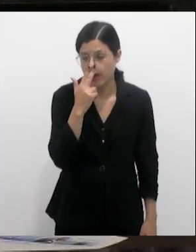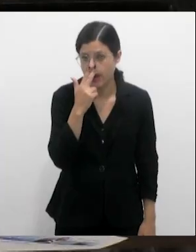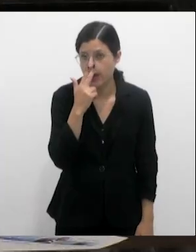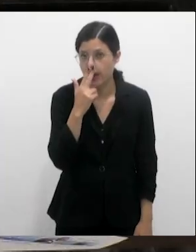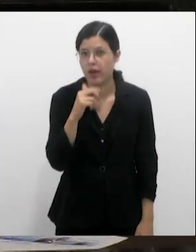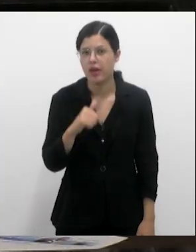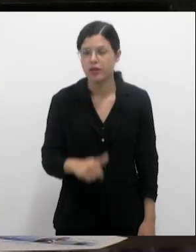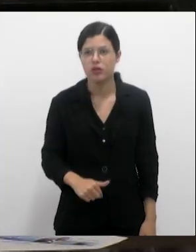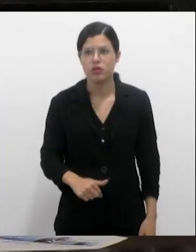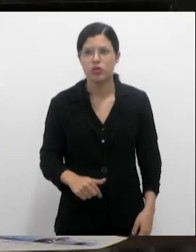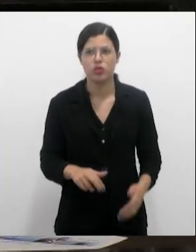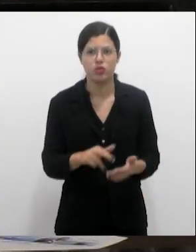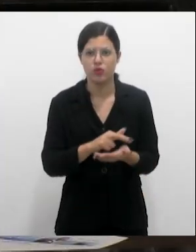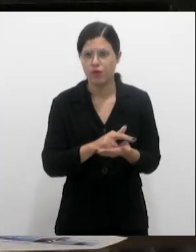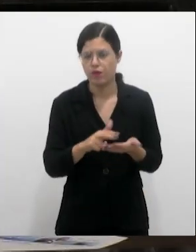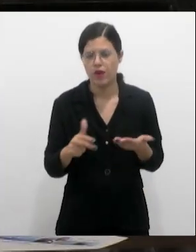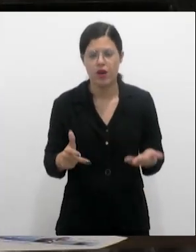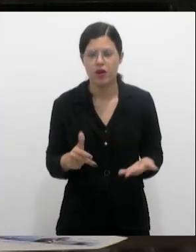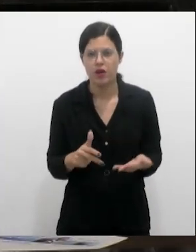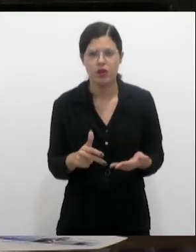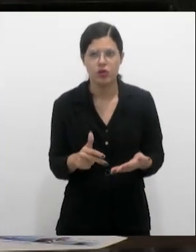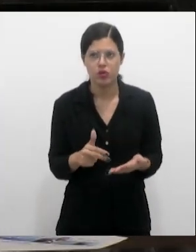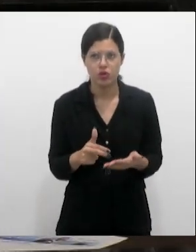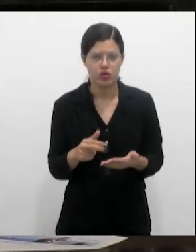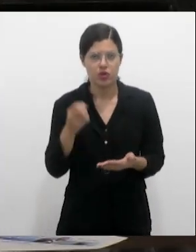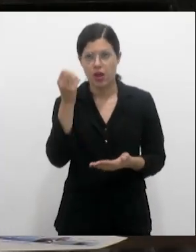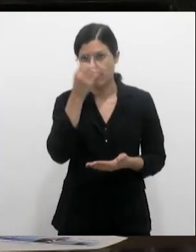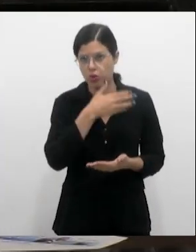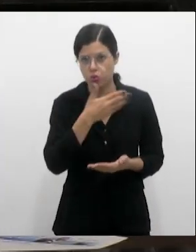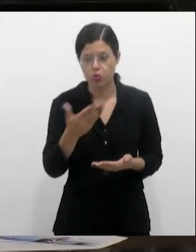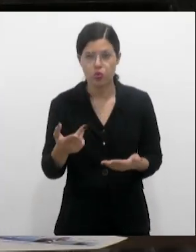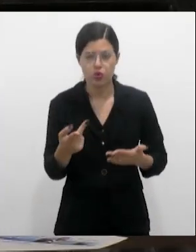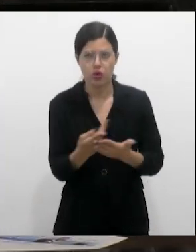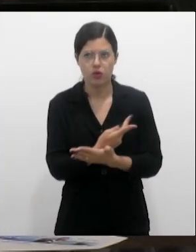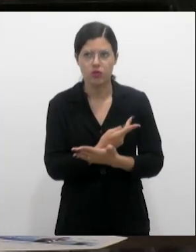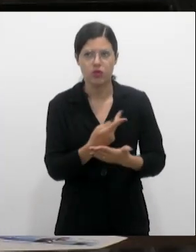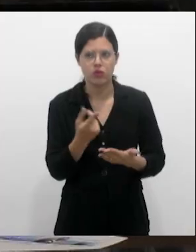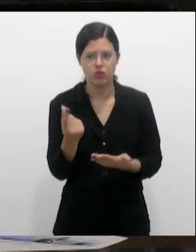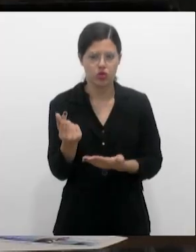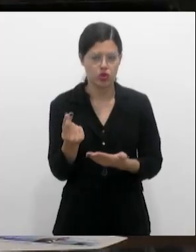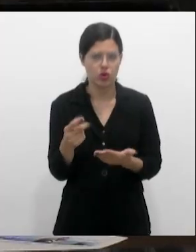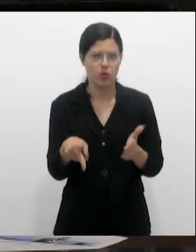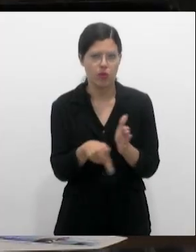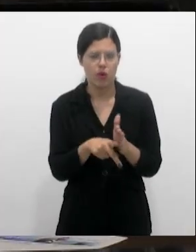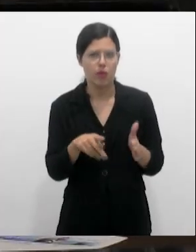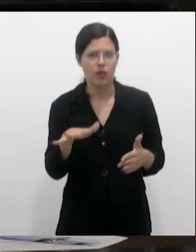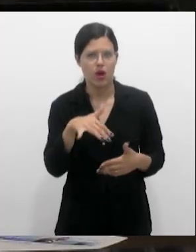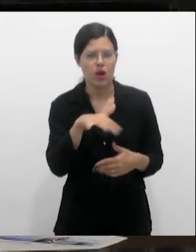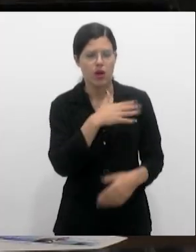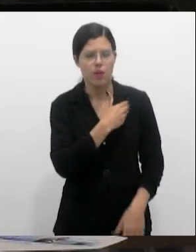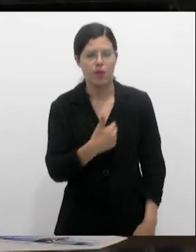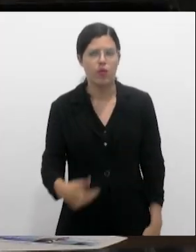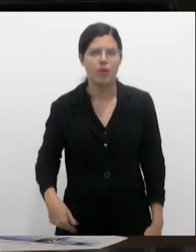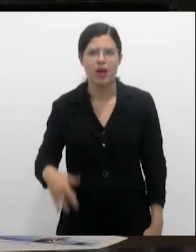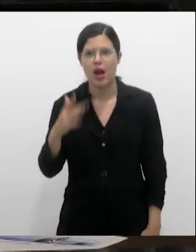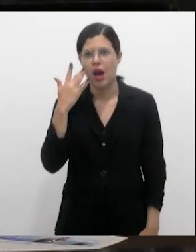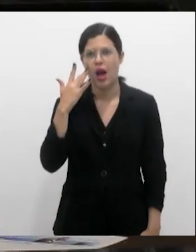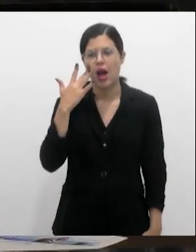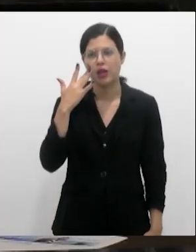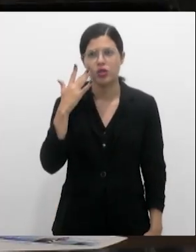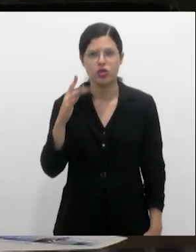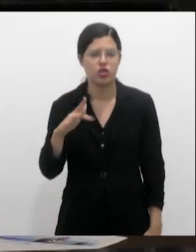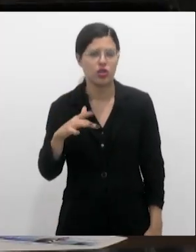tantos impropérios, de tantos absurdos com o dinheiro público, acham que vão passar